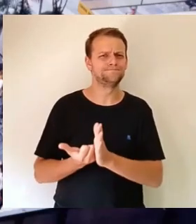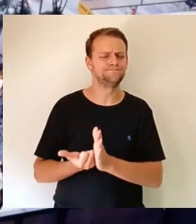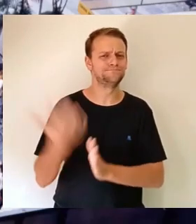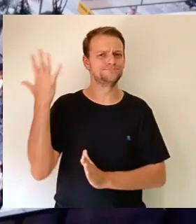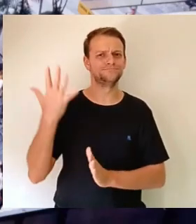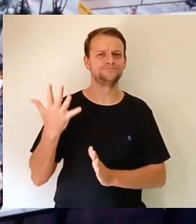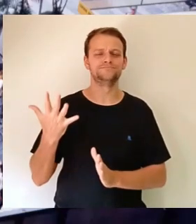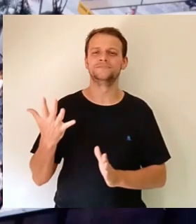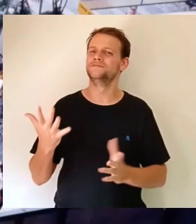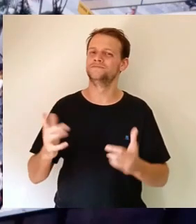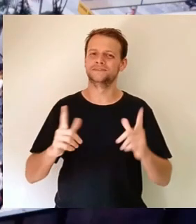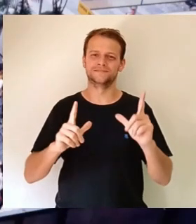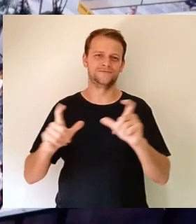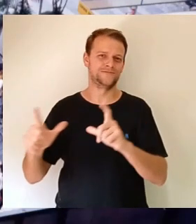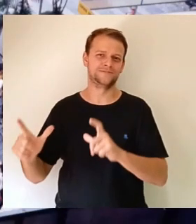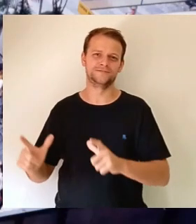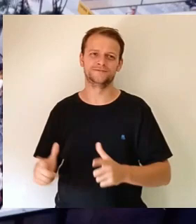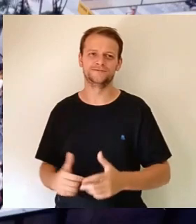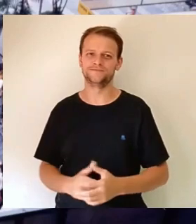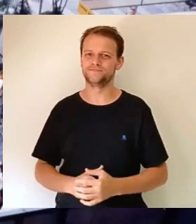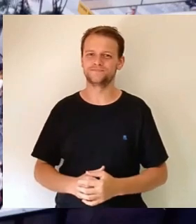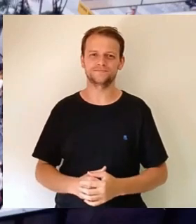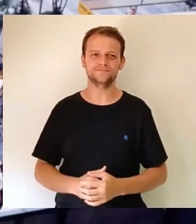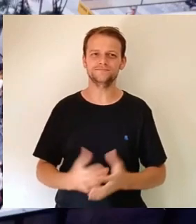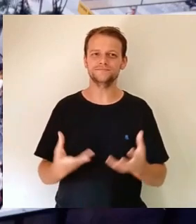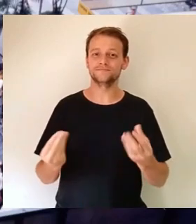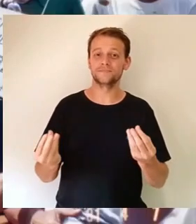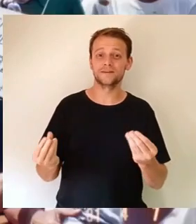eu tenho que digitar ali. São muitas fotos, são